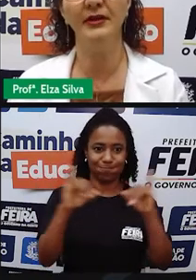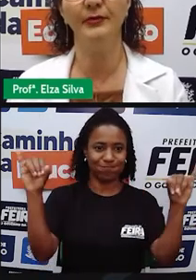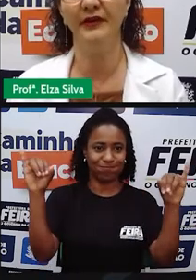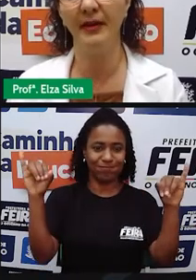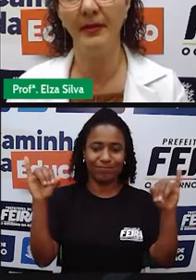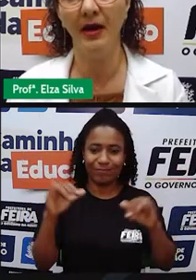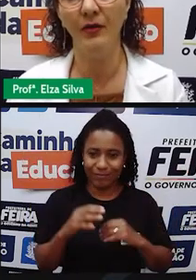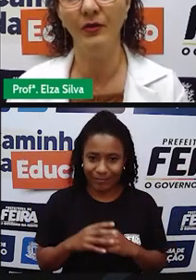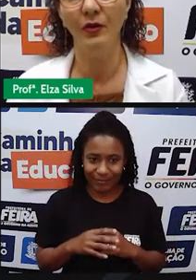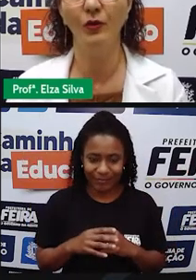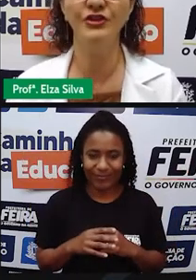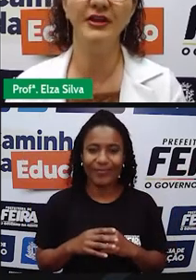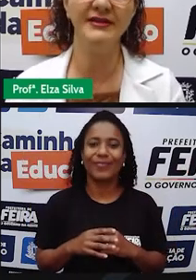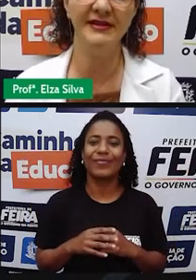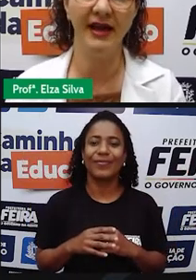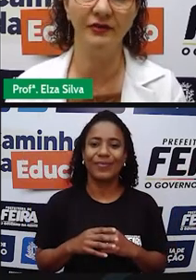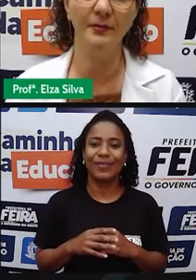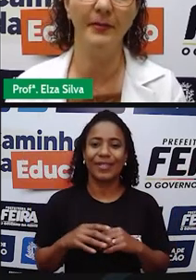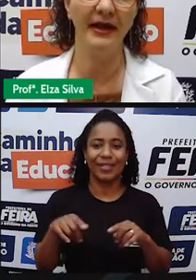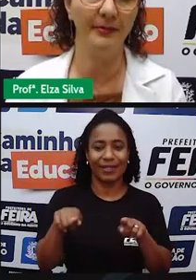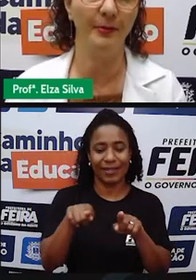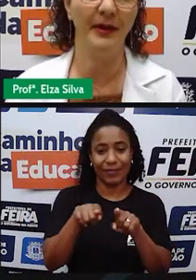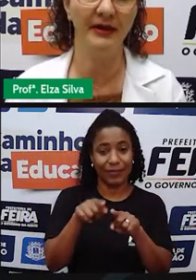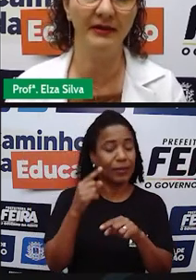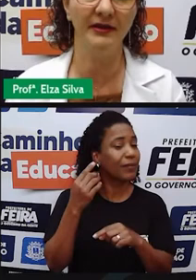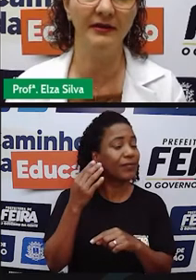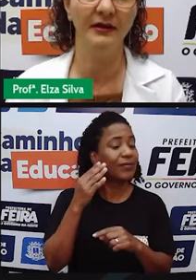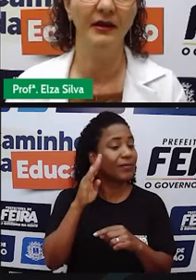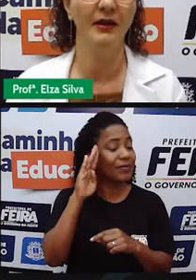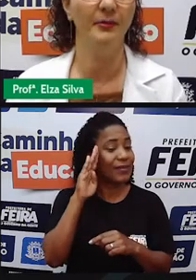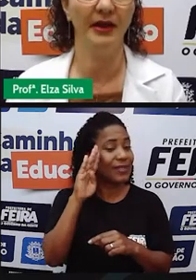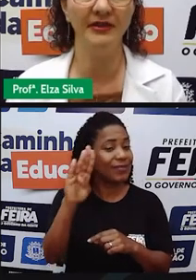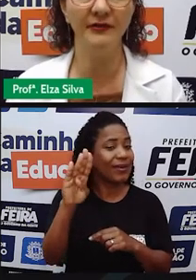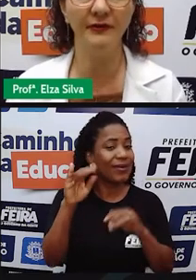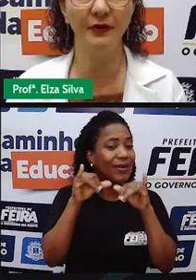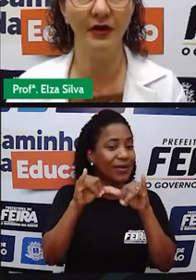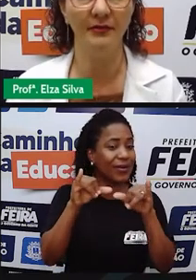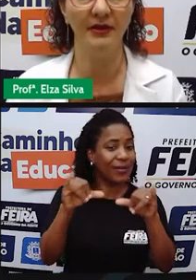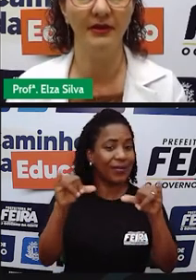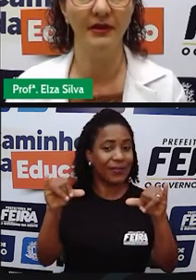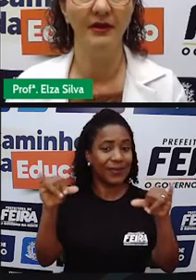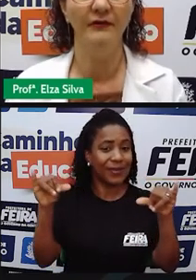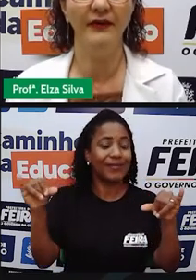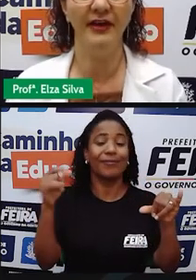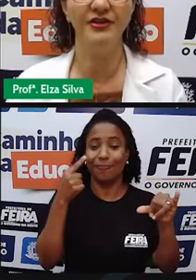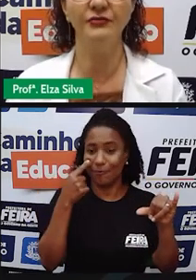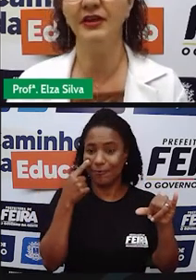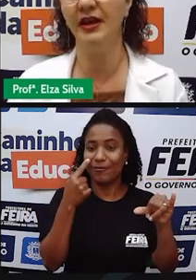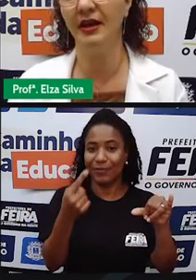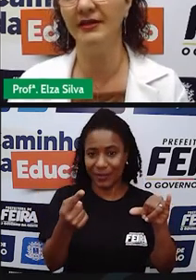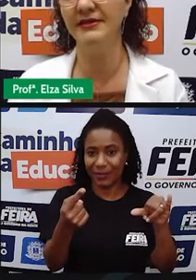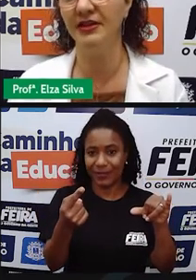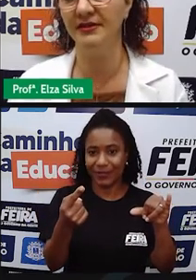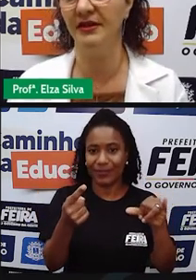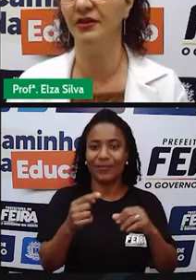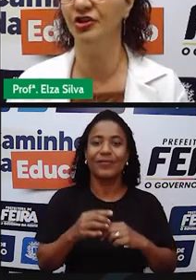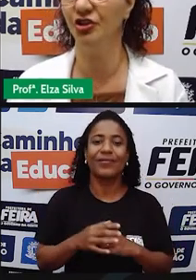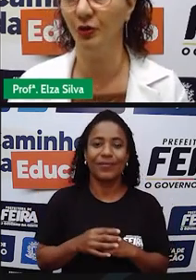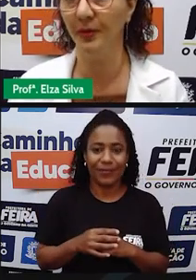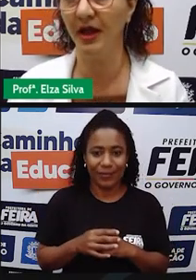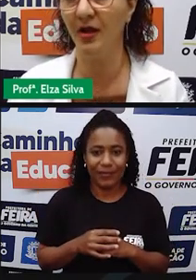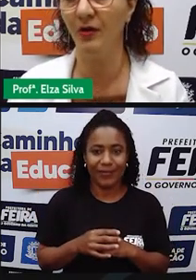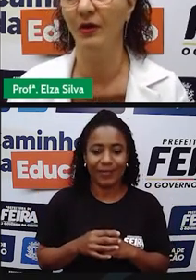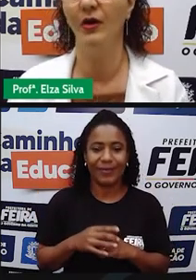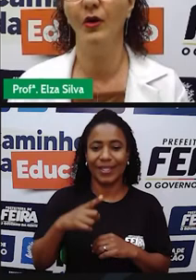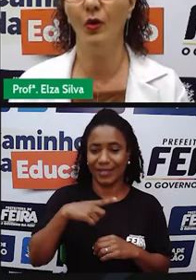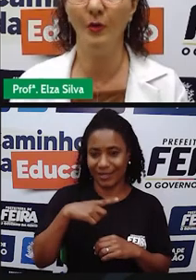é o tempo verbal utilizado para propaganda? Imperative form. Vejam que eles dizem